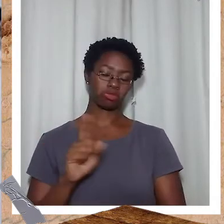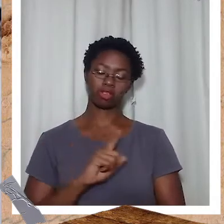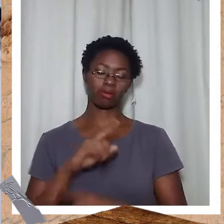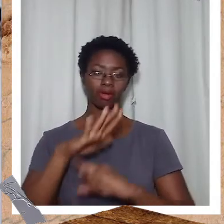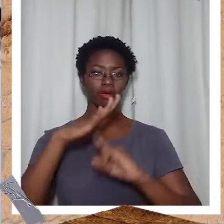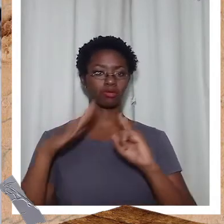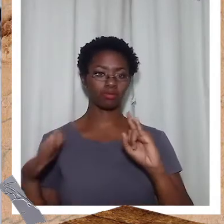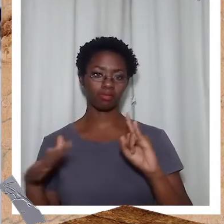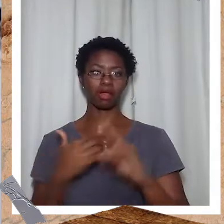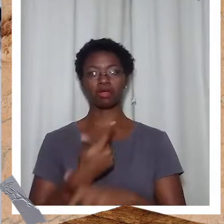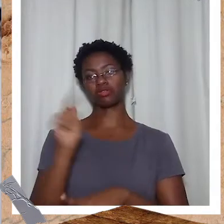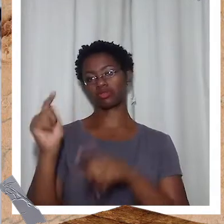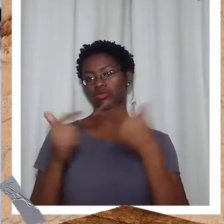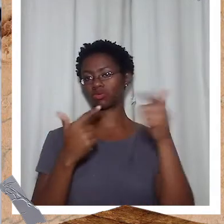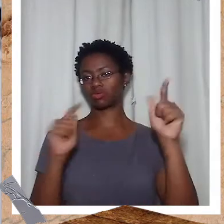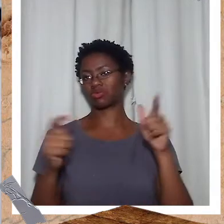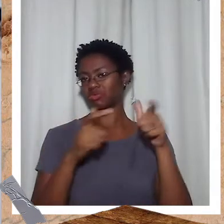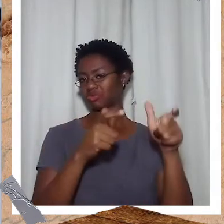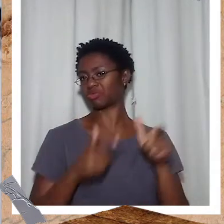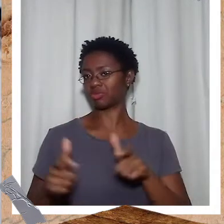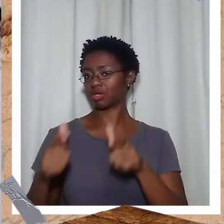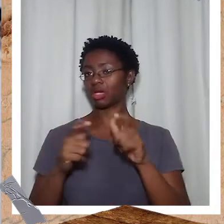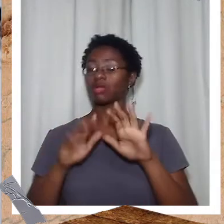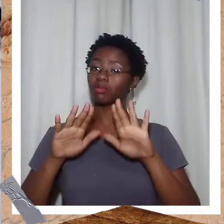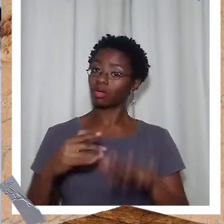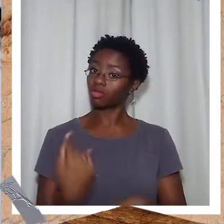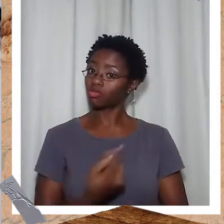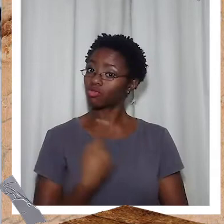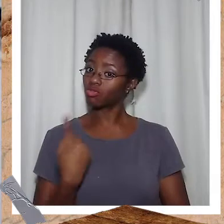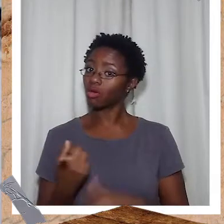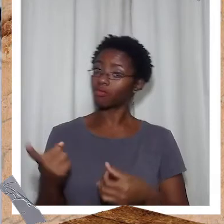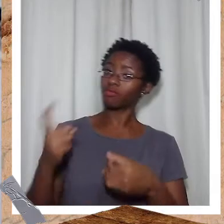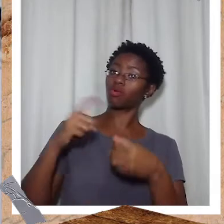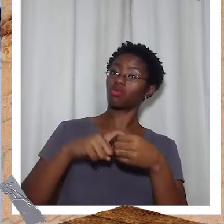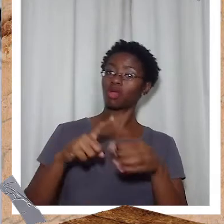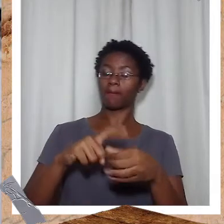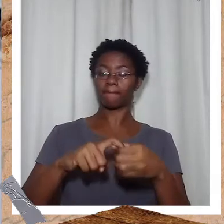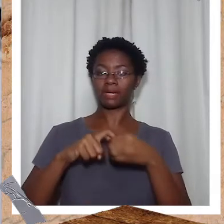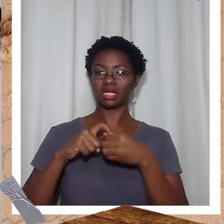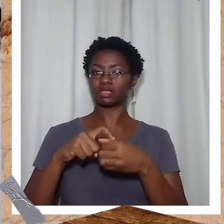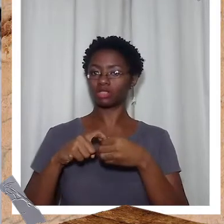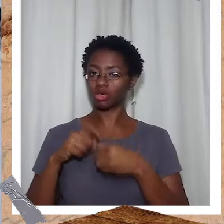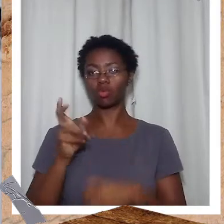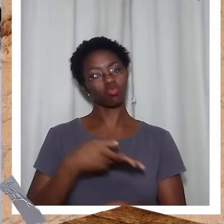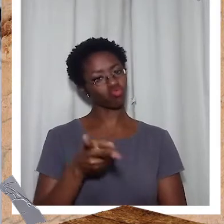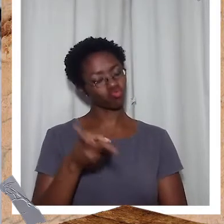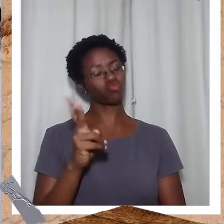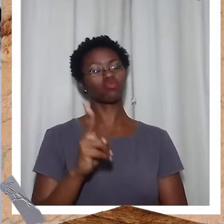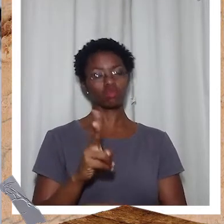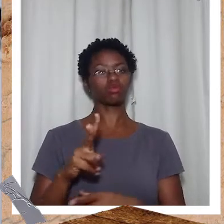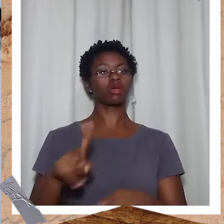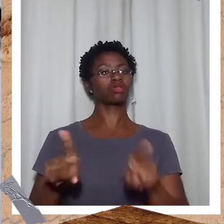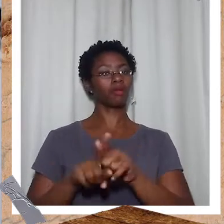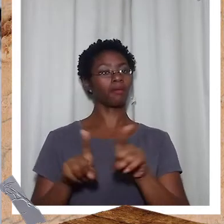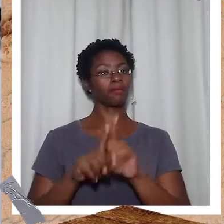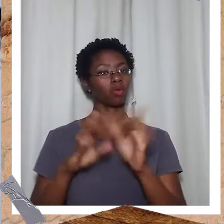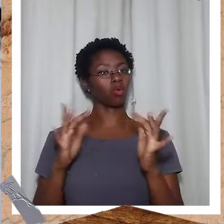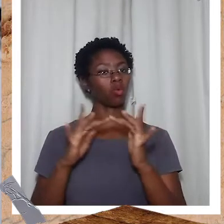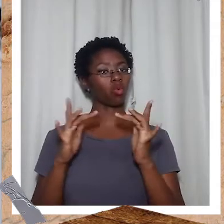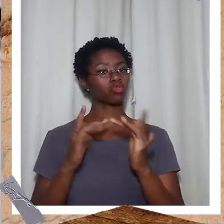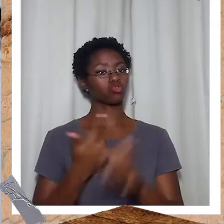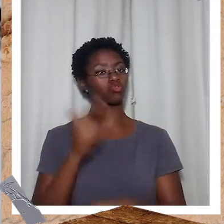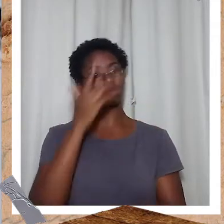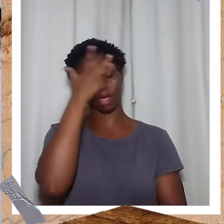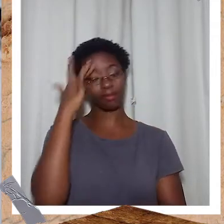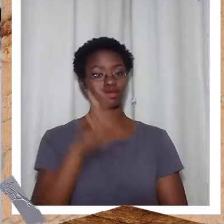está navegando por outras águas, mas nós retomamos essa parceria por intermédio de uma pessoa também muito